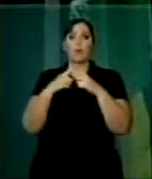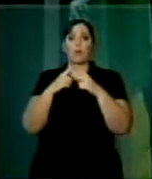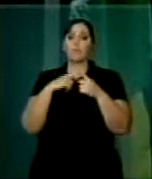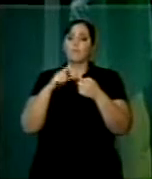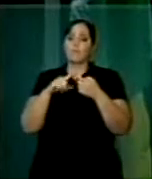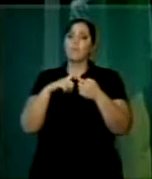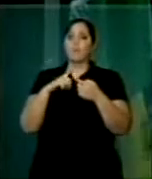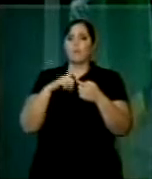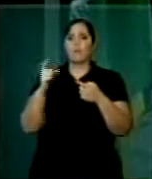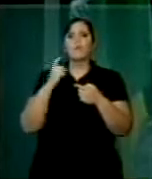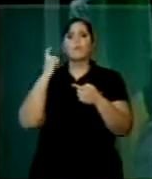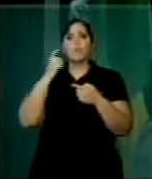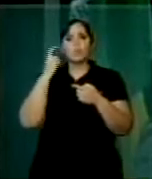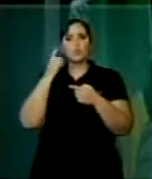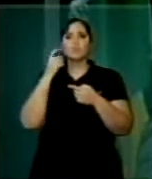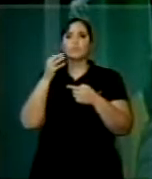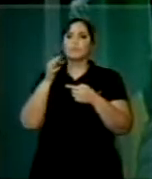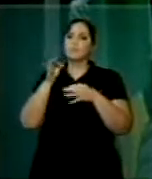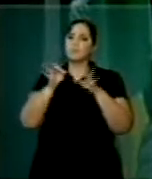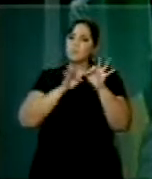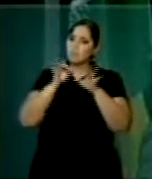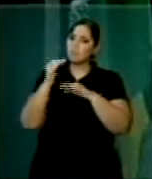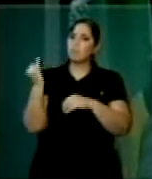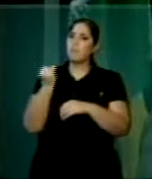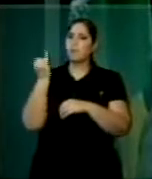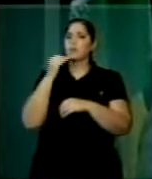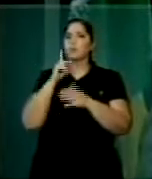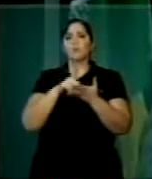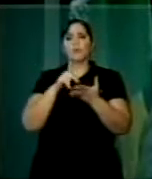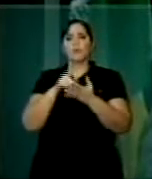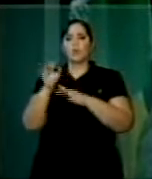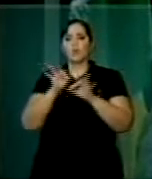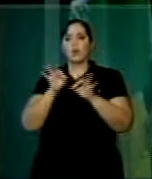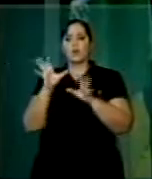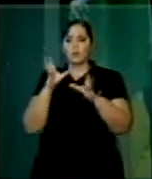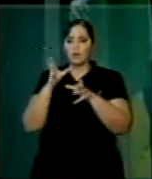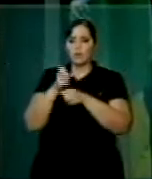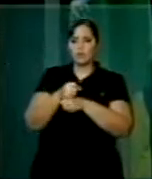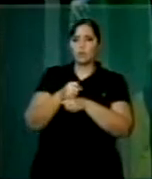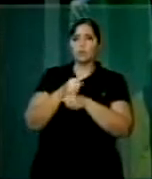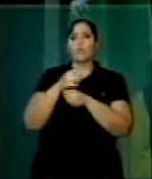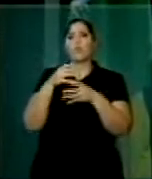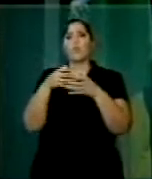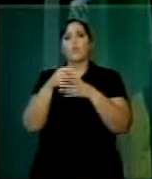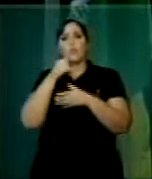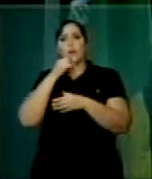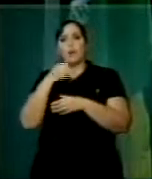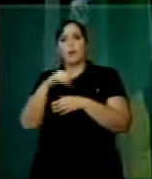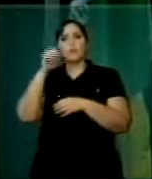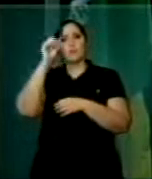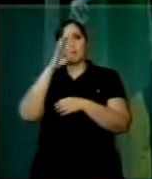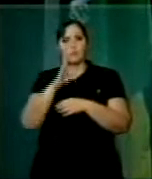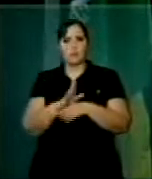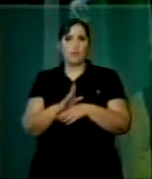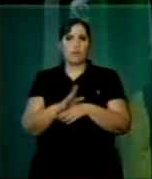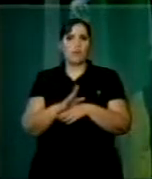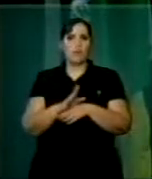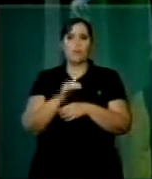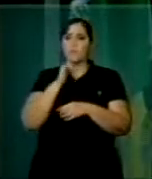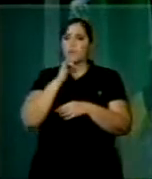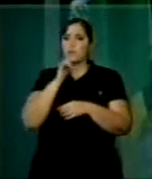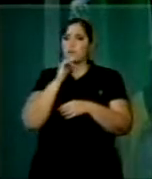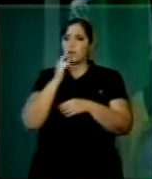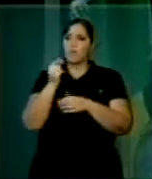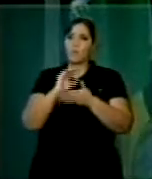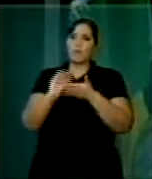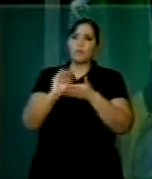para habilitá-la para empreendimentos e investimentos do setor elétrico brasileiro, como por exemplo